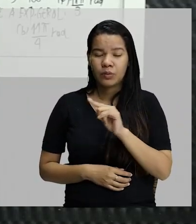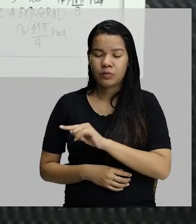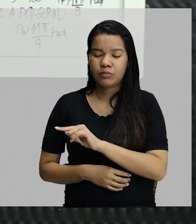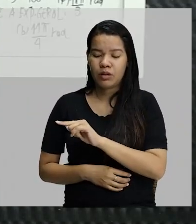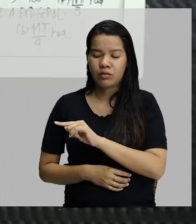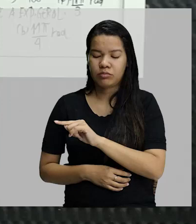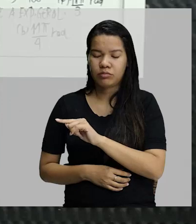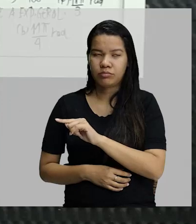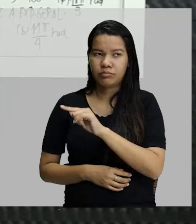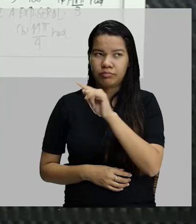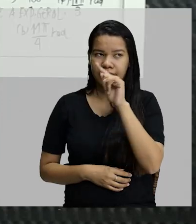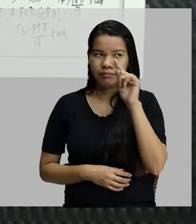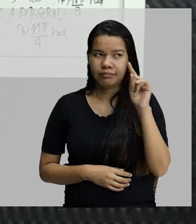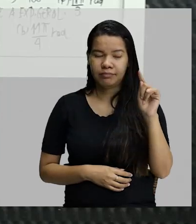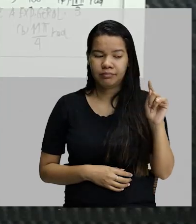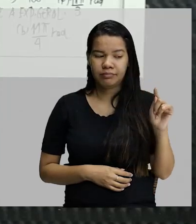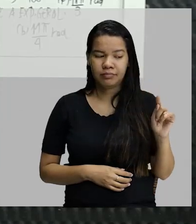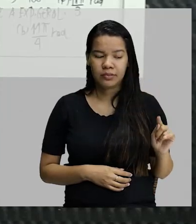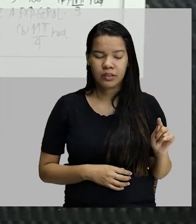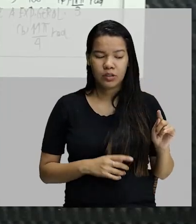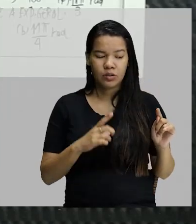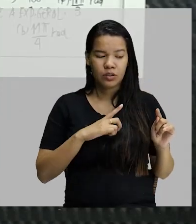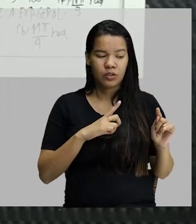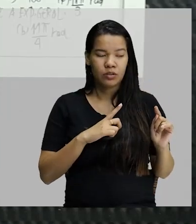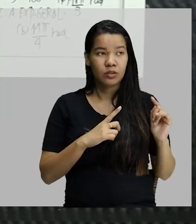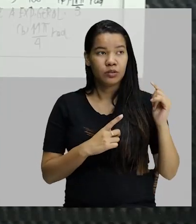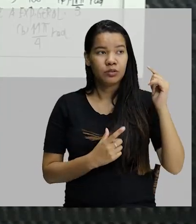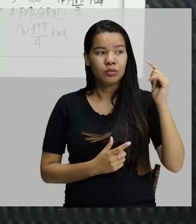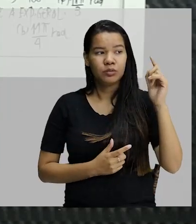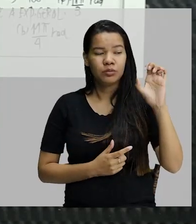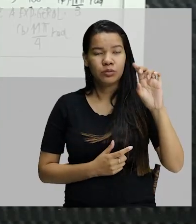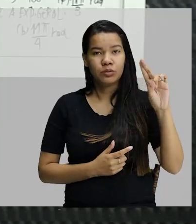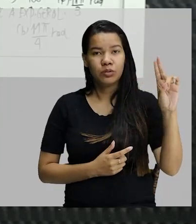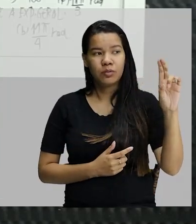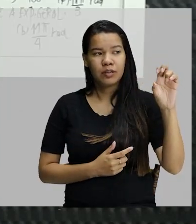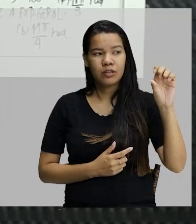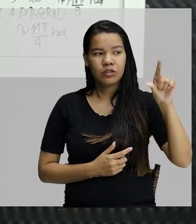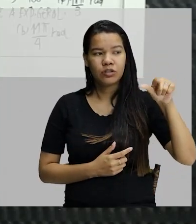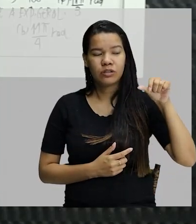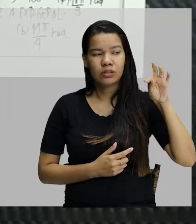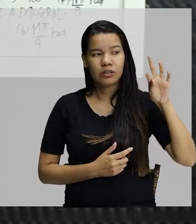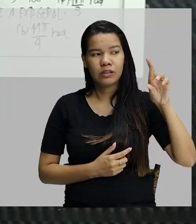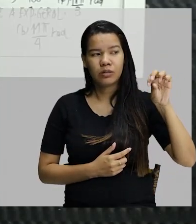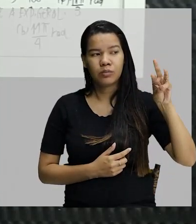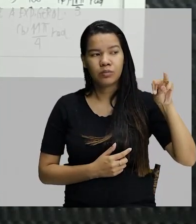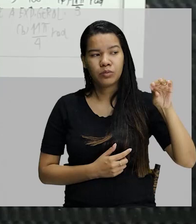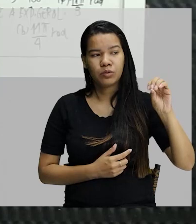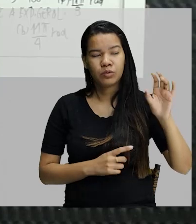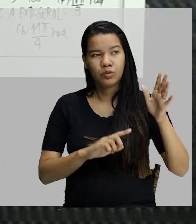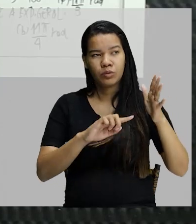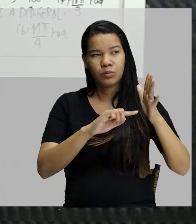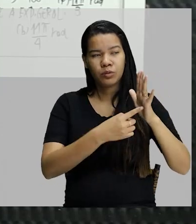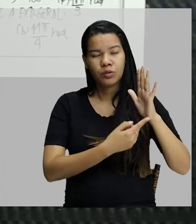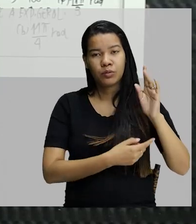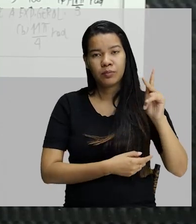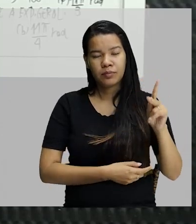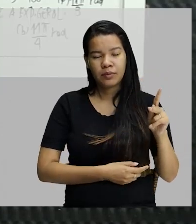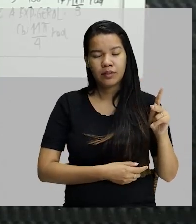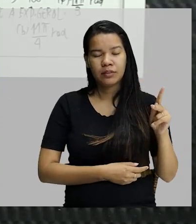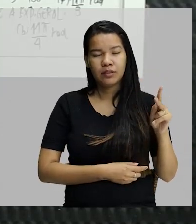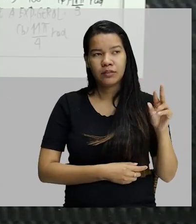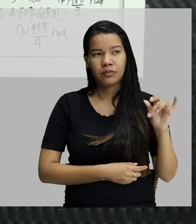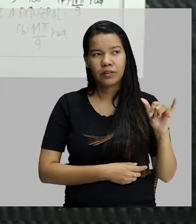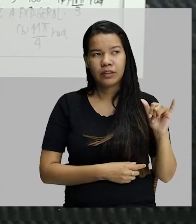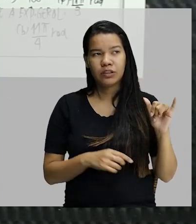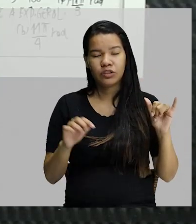aqui, e aqui eu tenho um extremo, né, bem aqui nesse ponto P, certo? Então eu tenho um arco que vai de